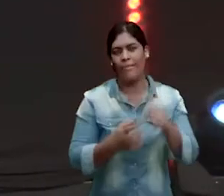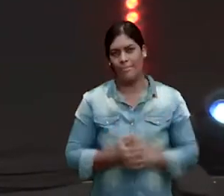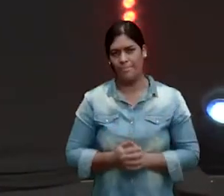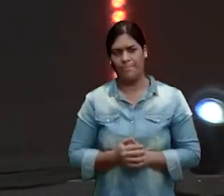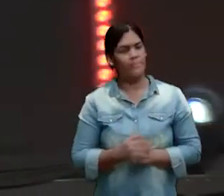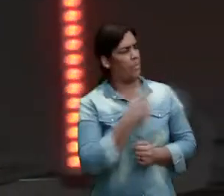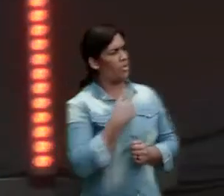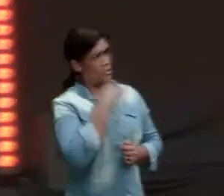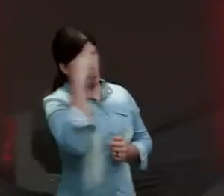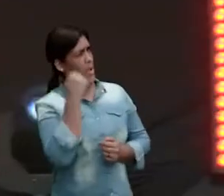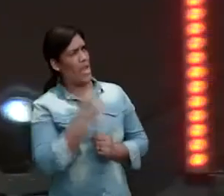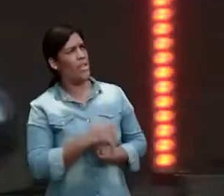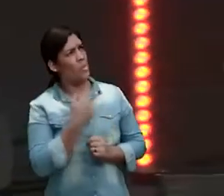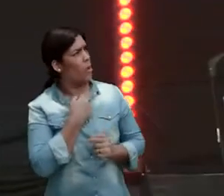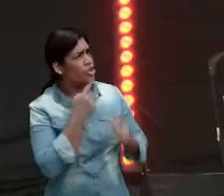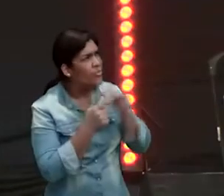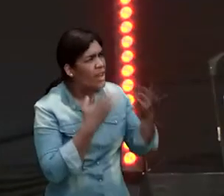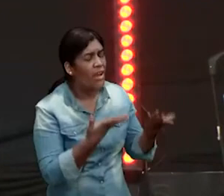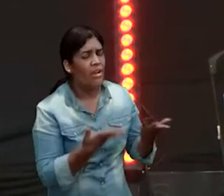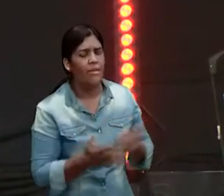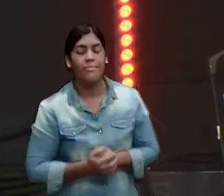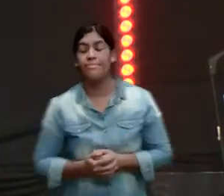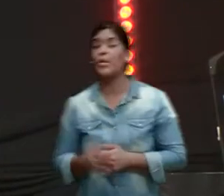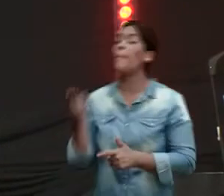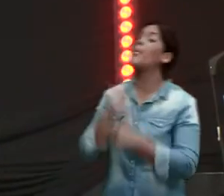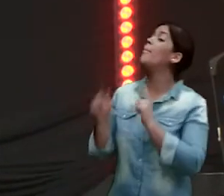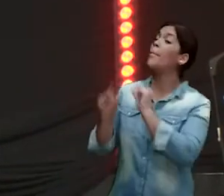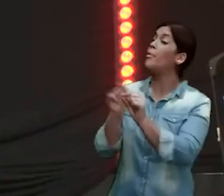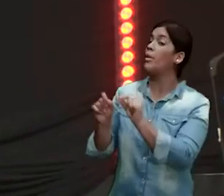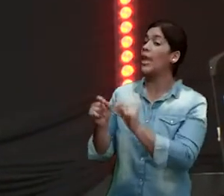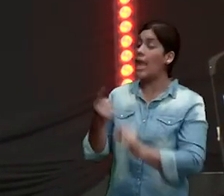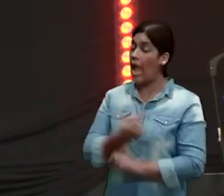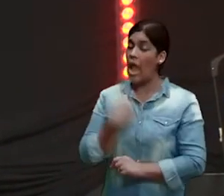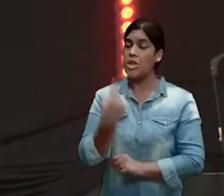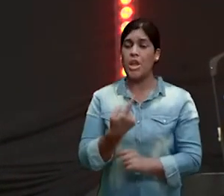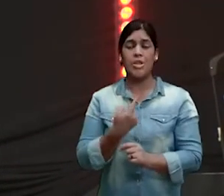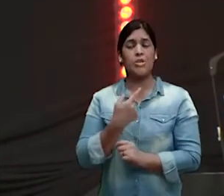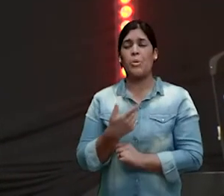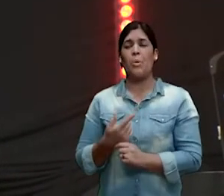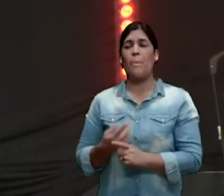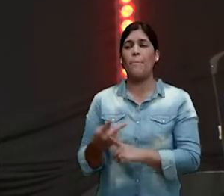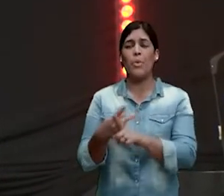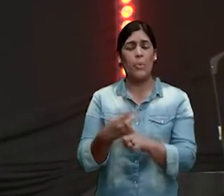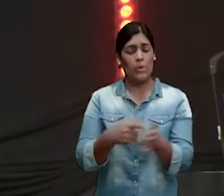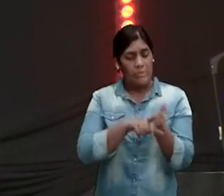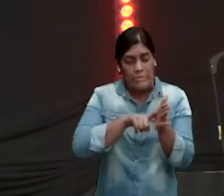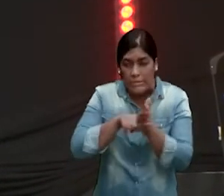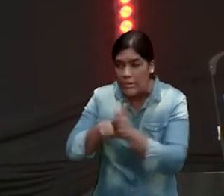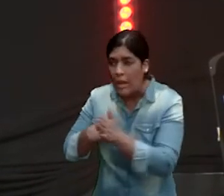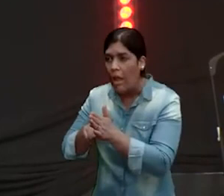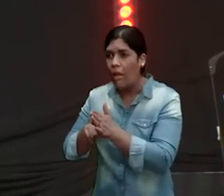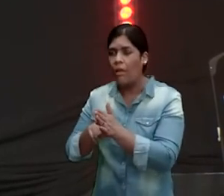sabe que o problema da gente é que a gente não procura esmiuçar as coisas fundamentar as coisas e